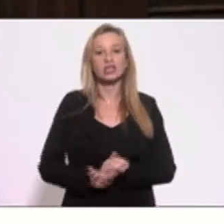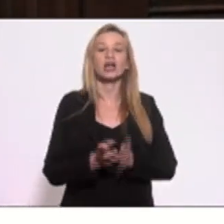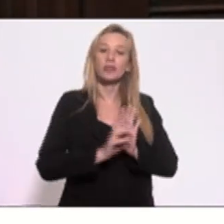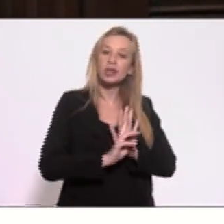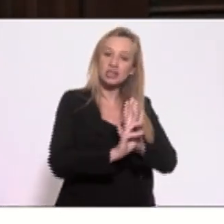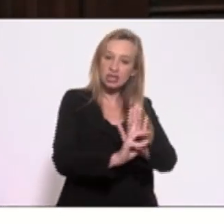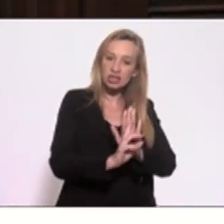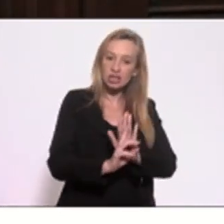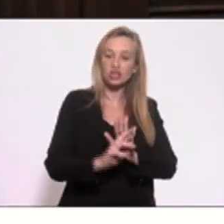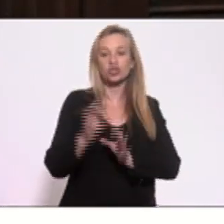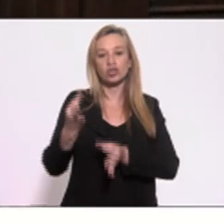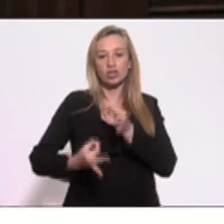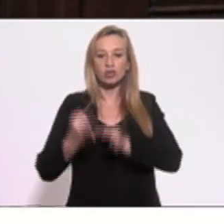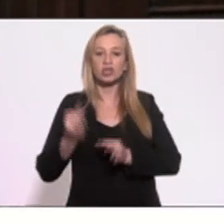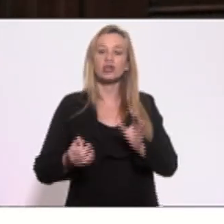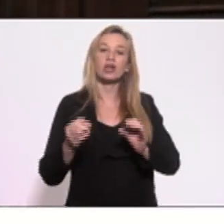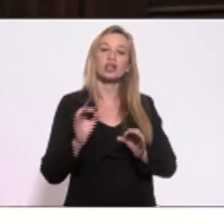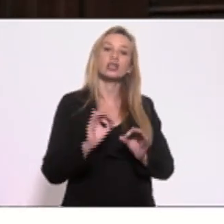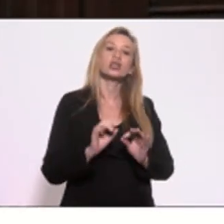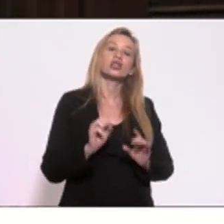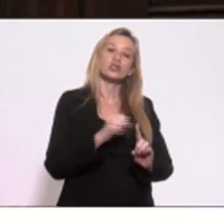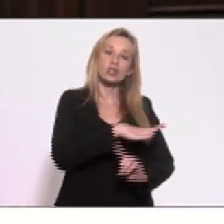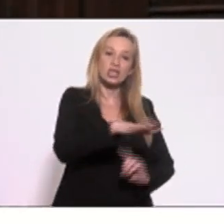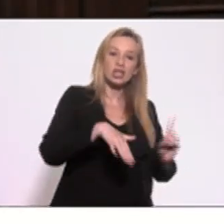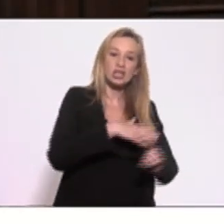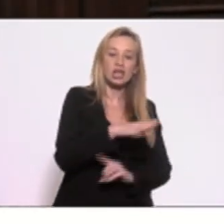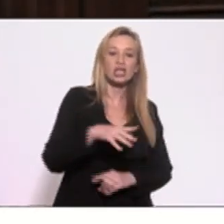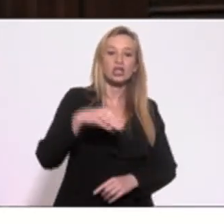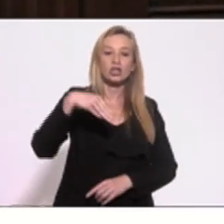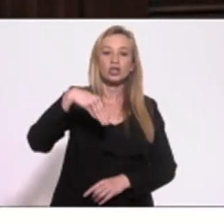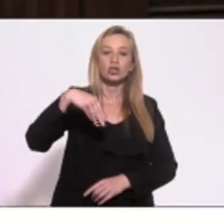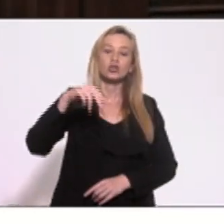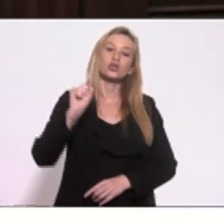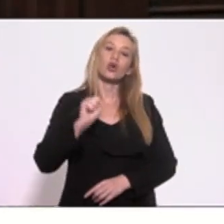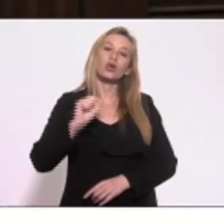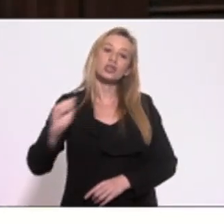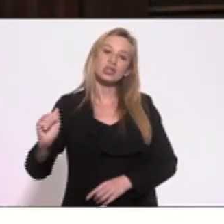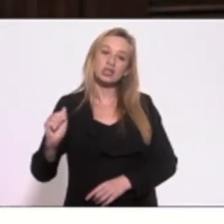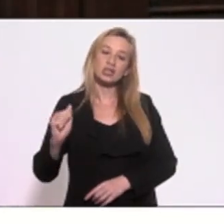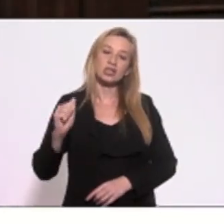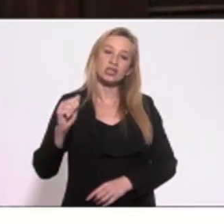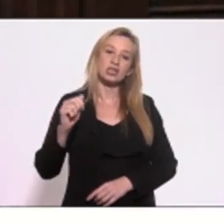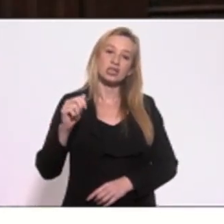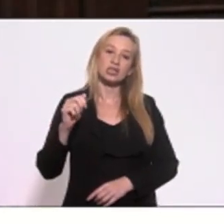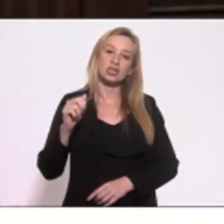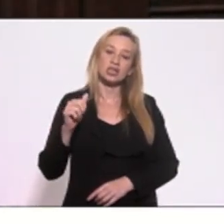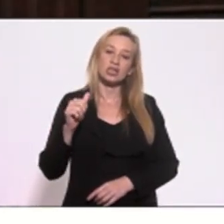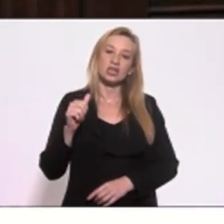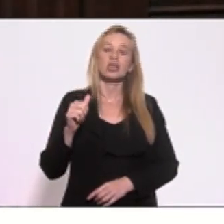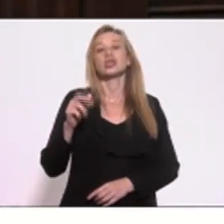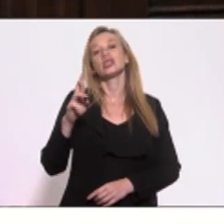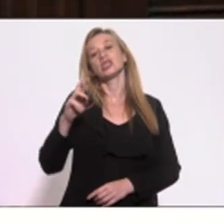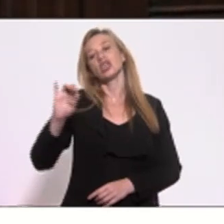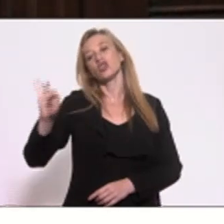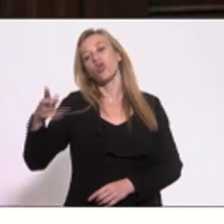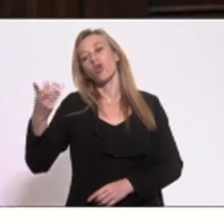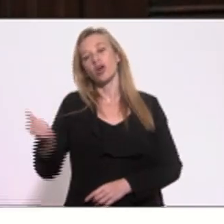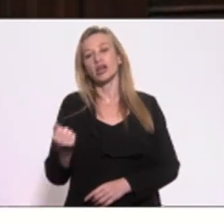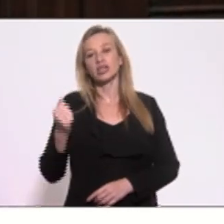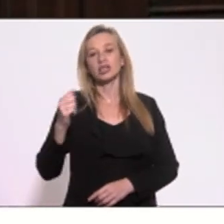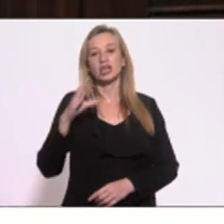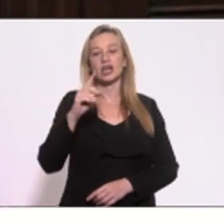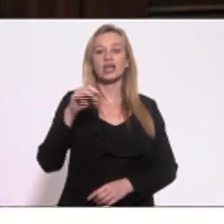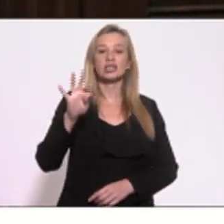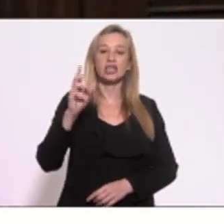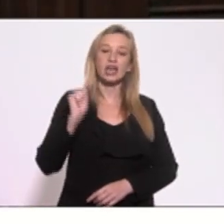representada juridicamente pela Sociedade Nossa Senhora das Candeias e notabilizada por desenvolver